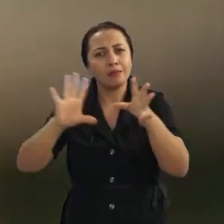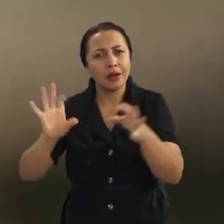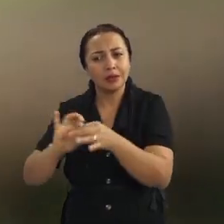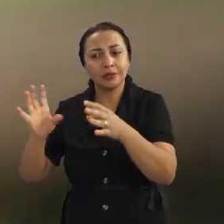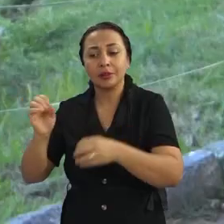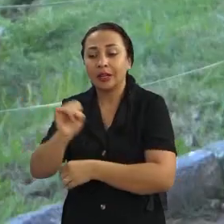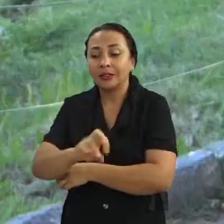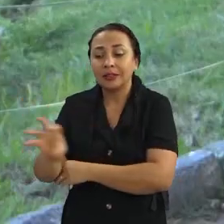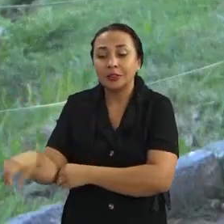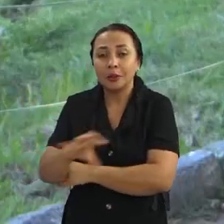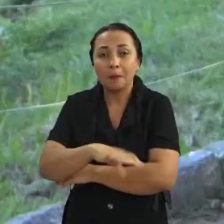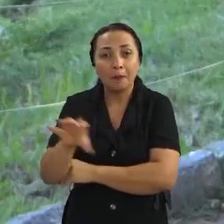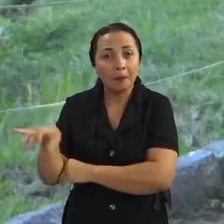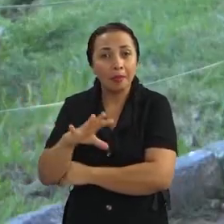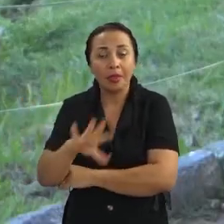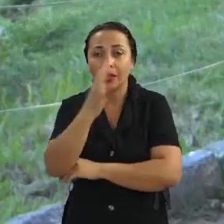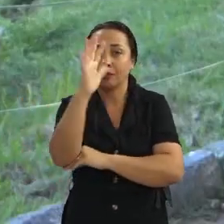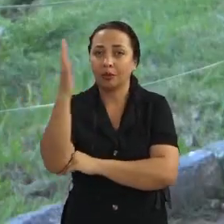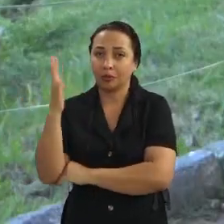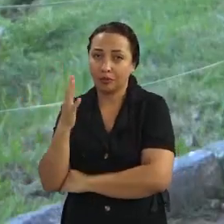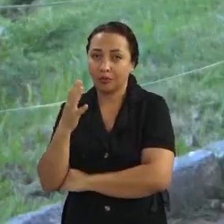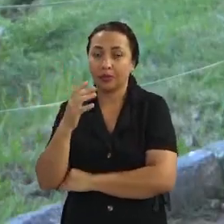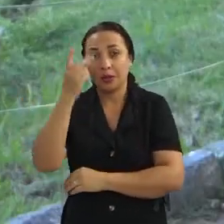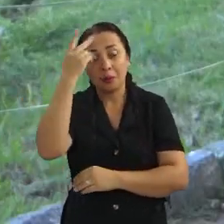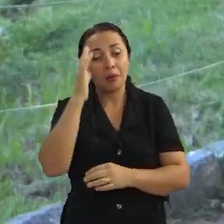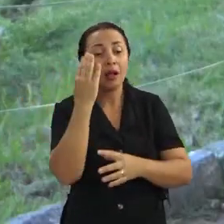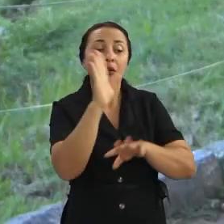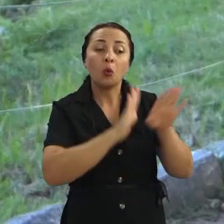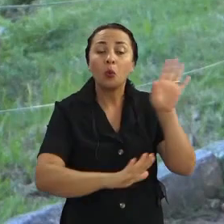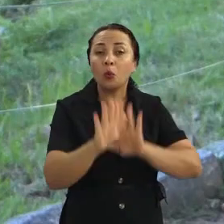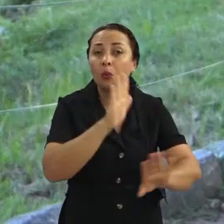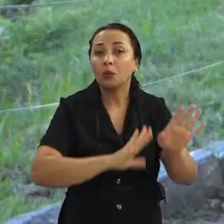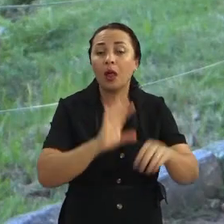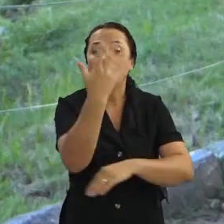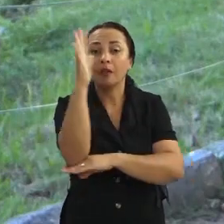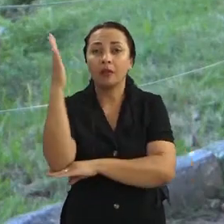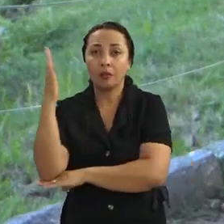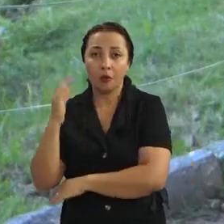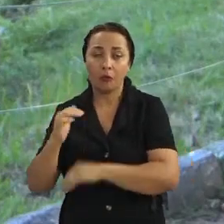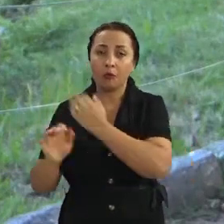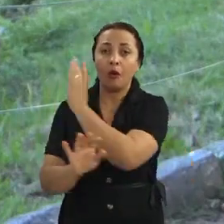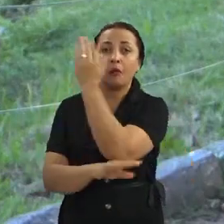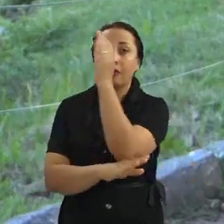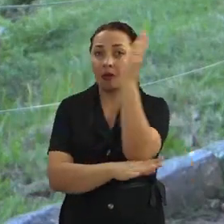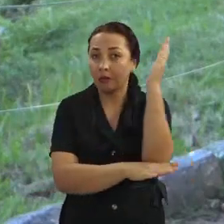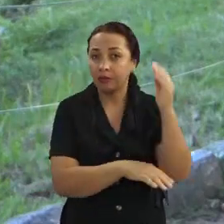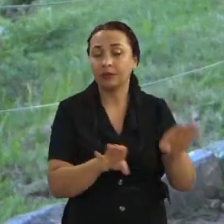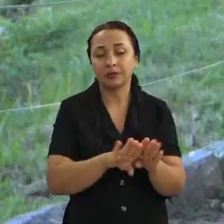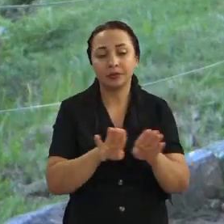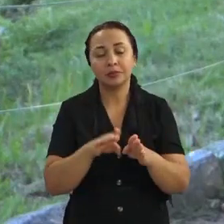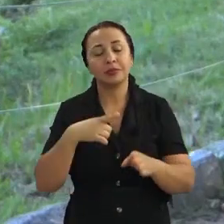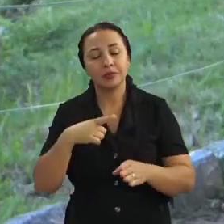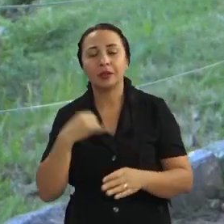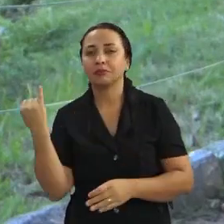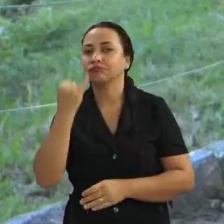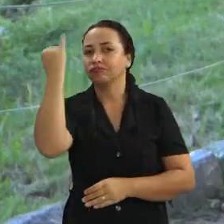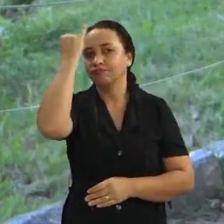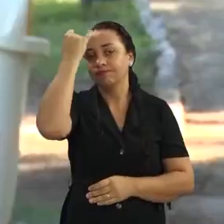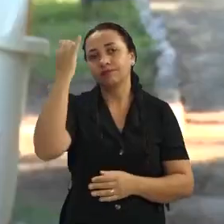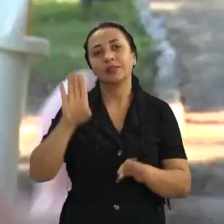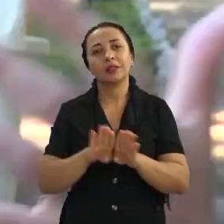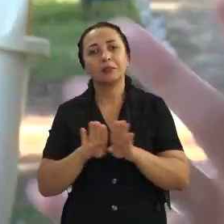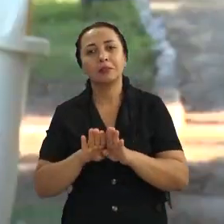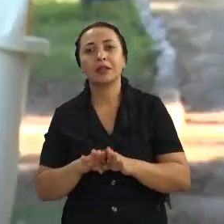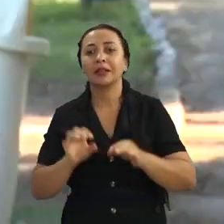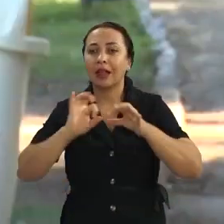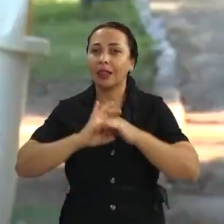de sementes então eles desempenham papel importante na manutenção dessas florestas que por sua vez desempenham um papel muito importante